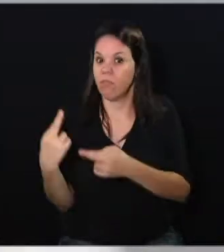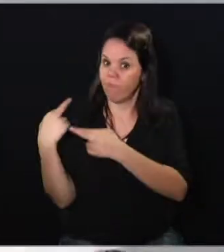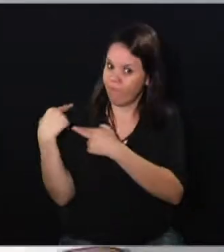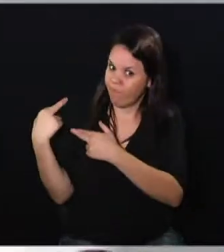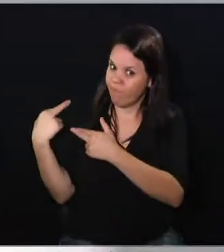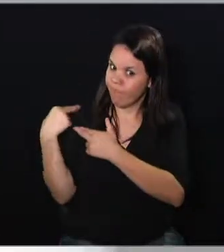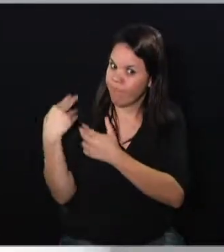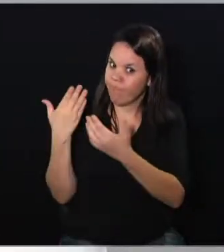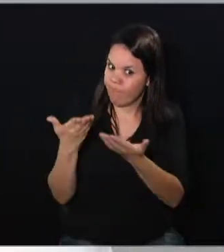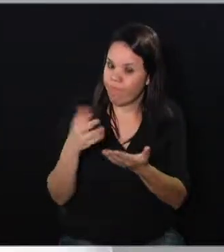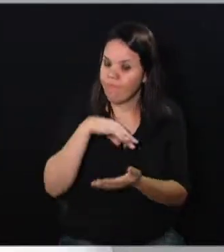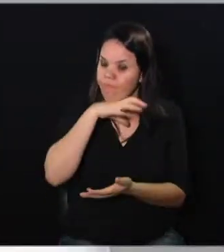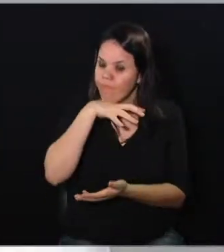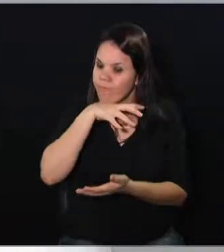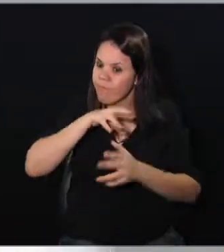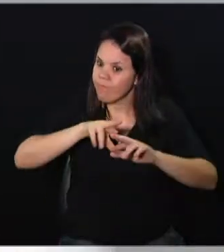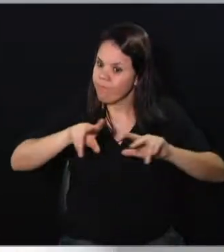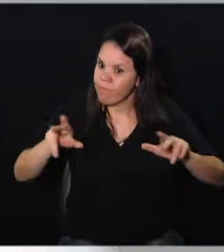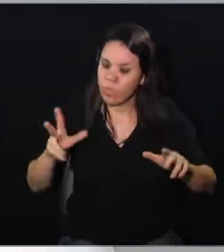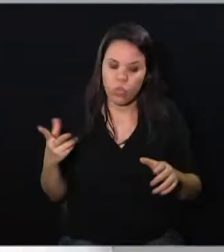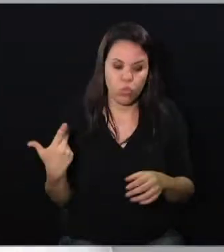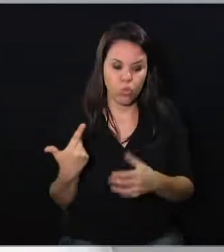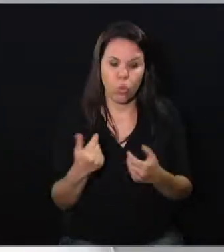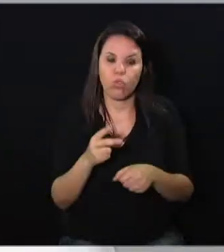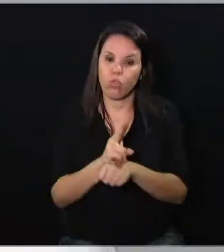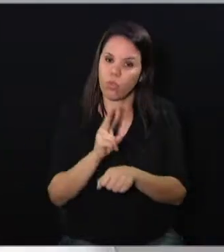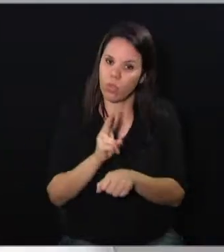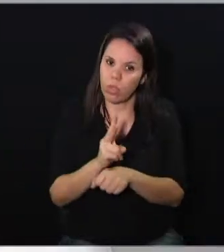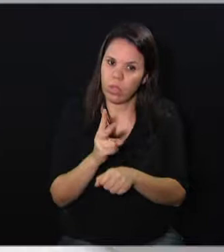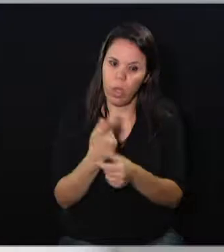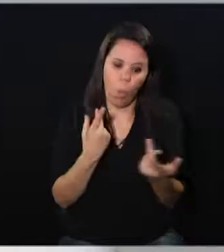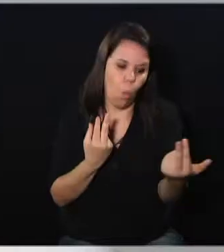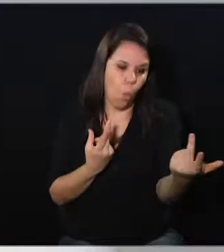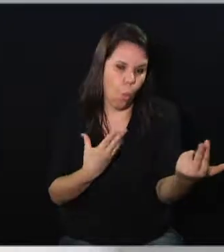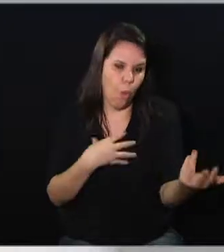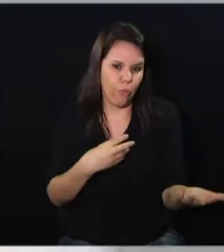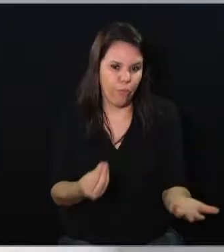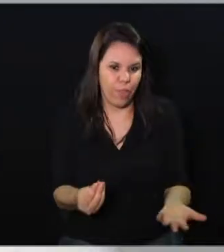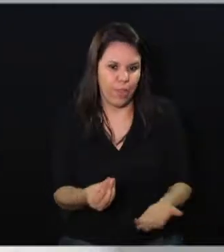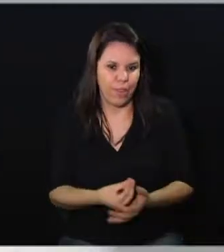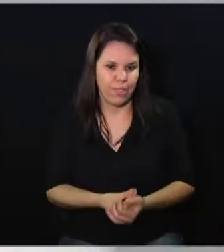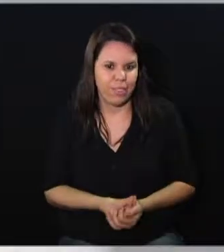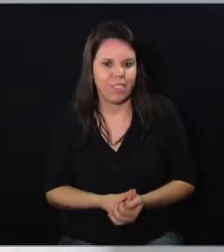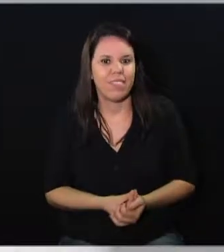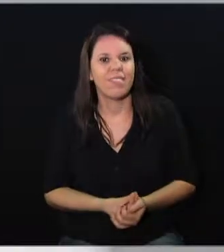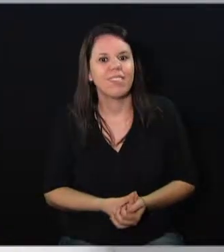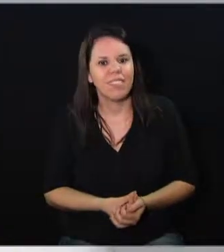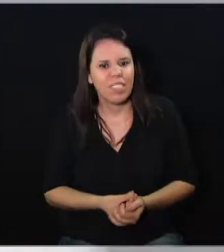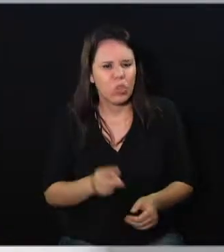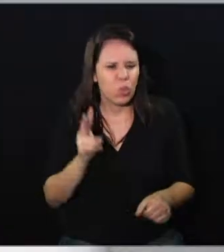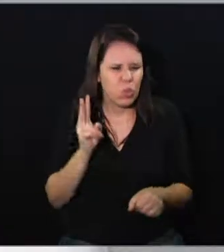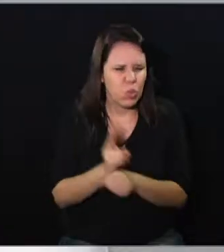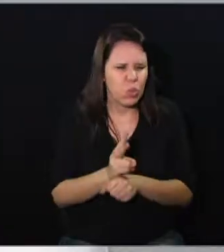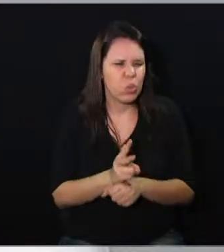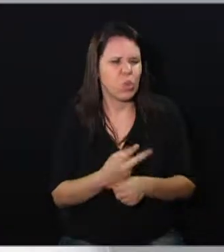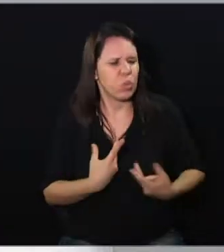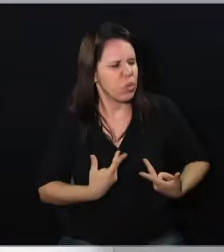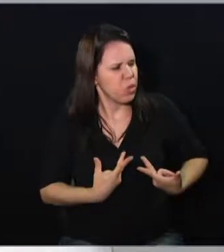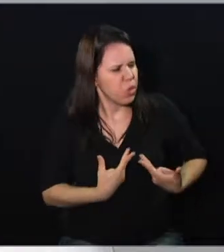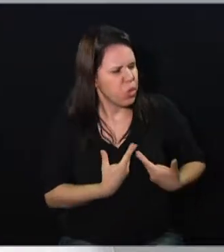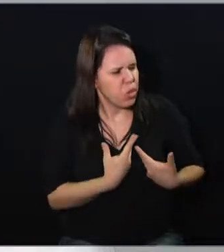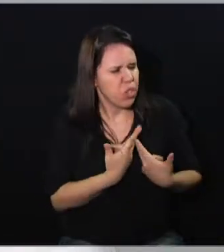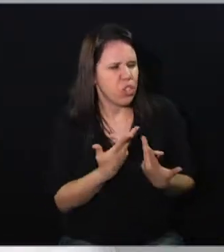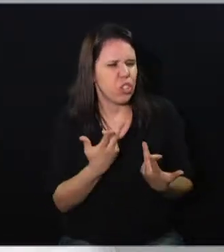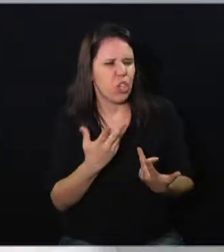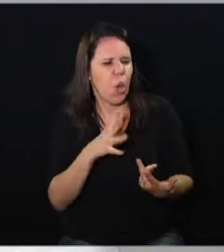grande com esses animais, nós cuidamos deles como se fossem filhos. Nós cuidamos, castramos, é